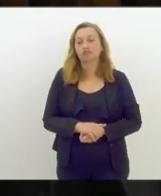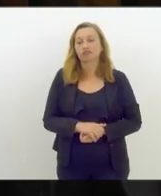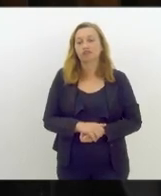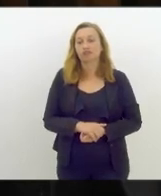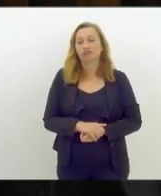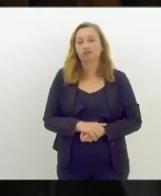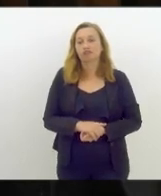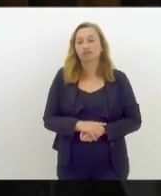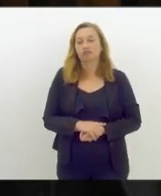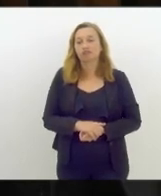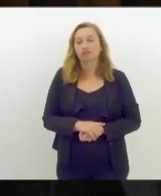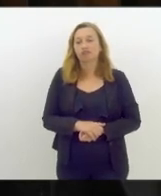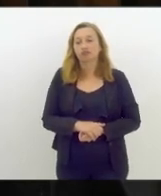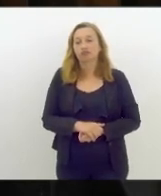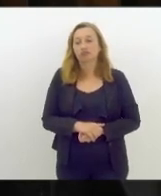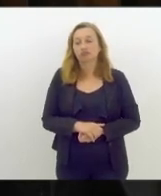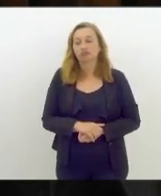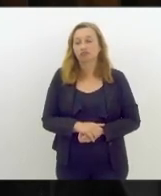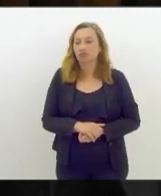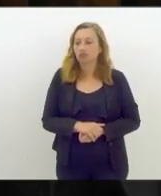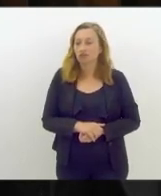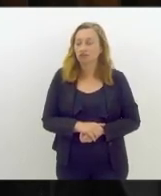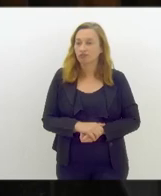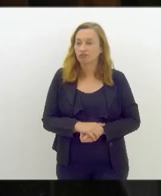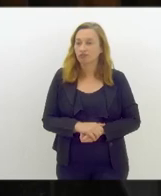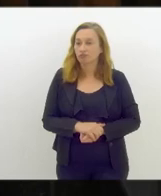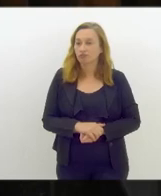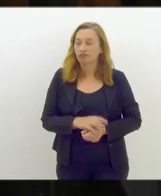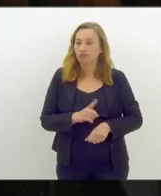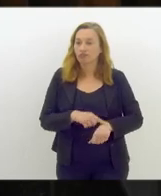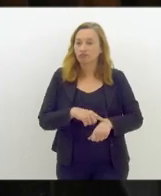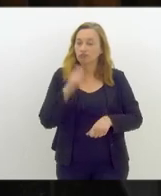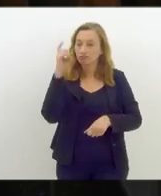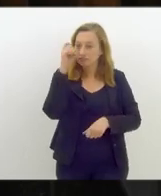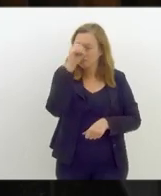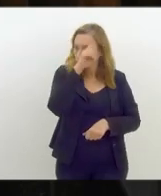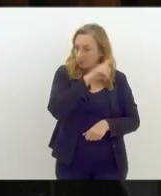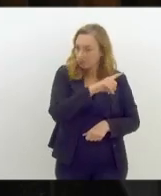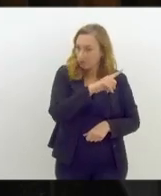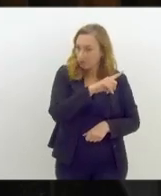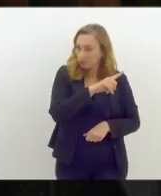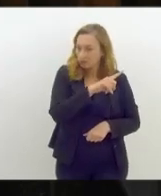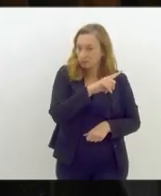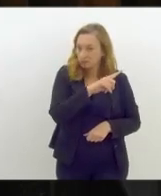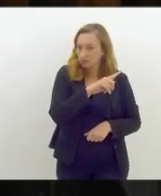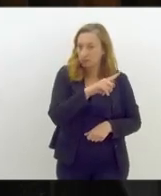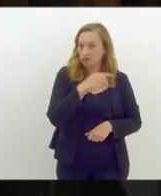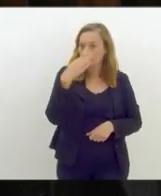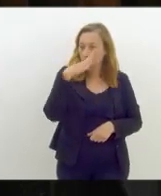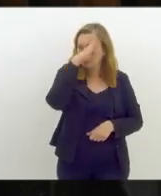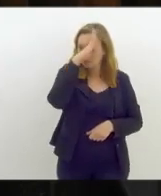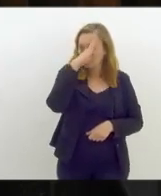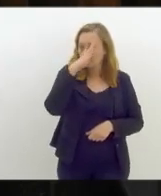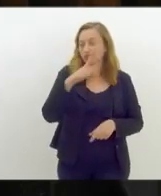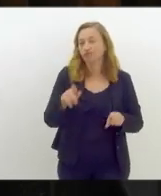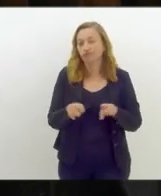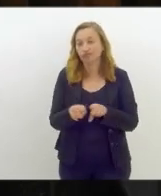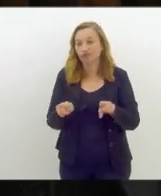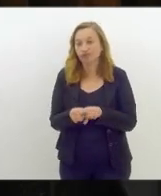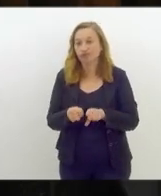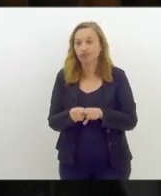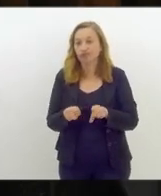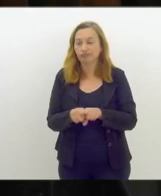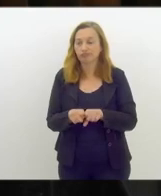campos. Os campos das forças bolsonaristas e o campo